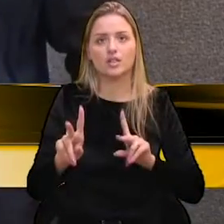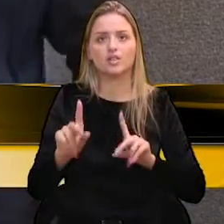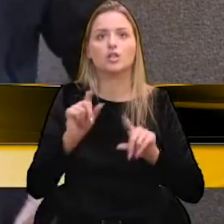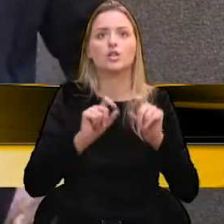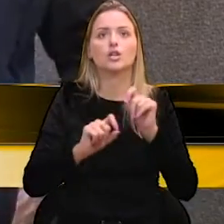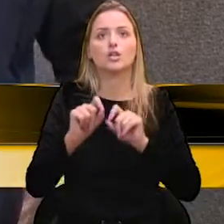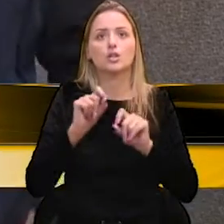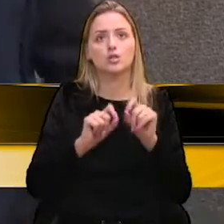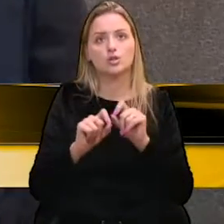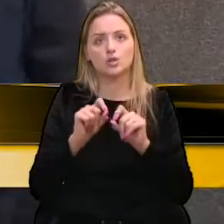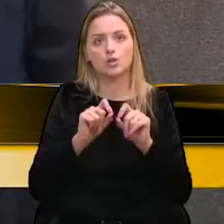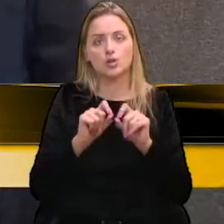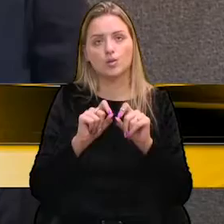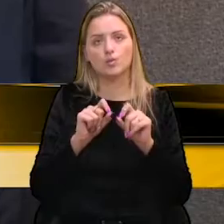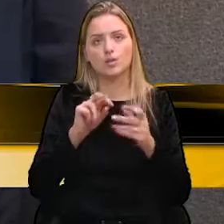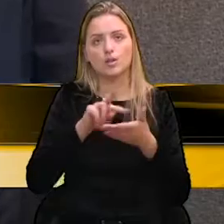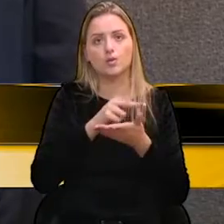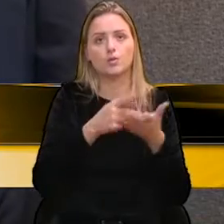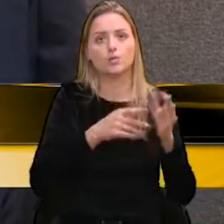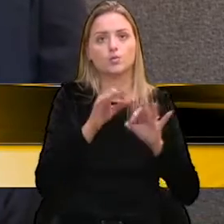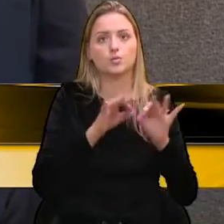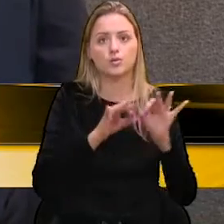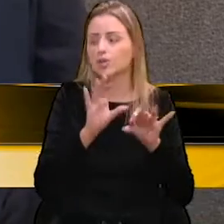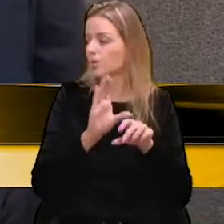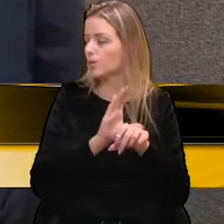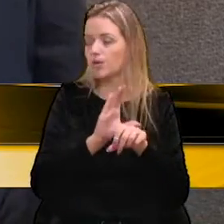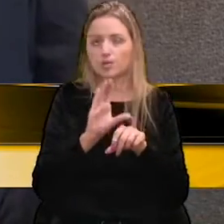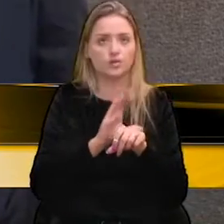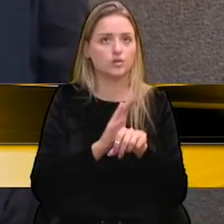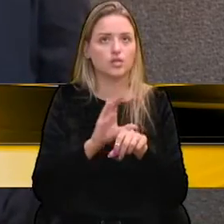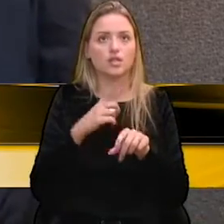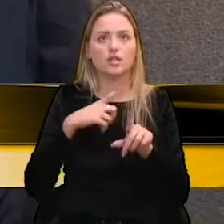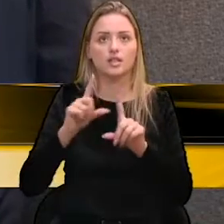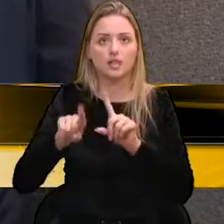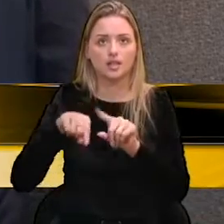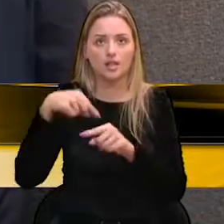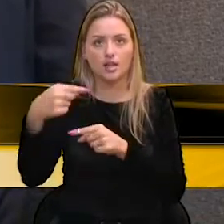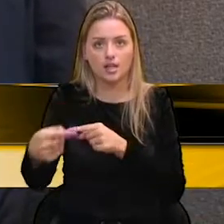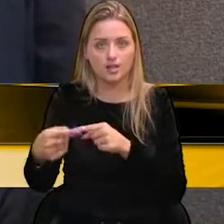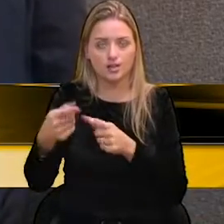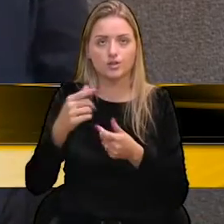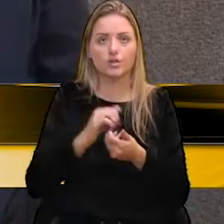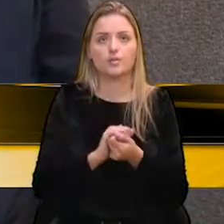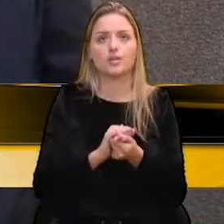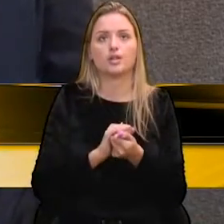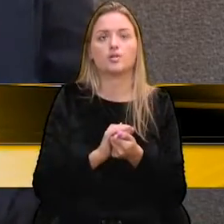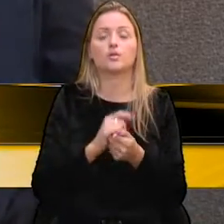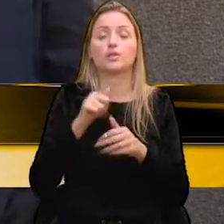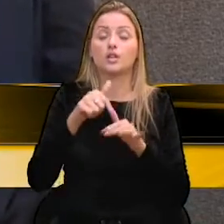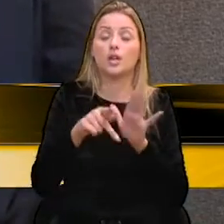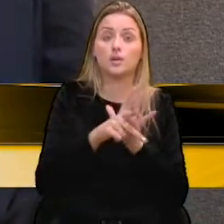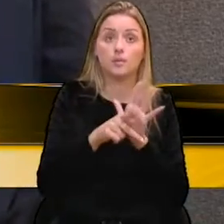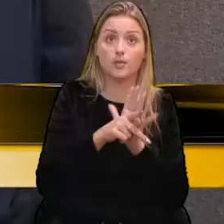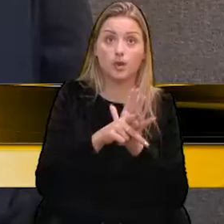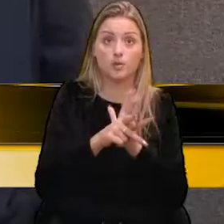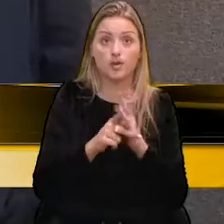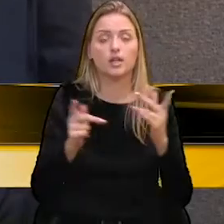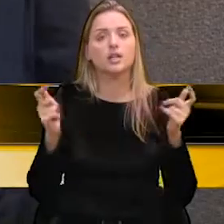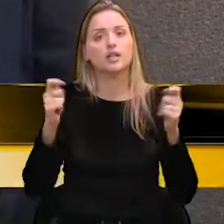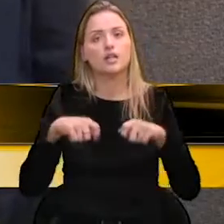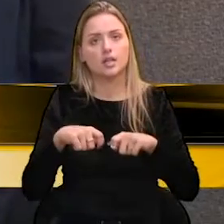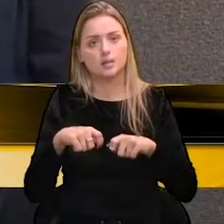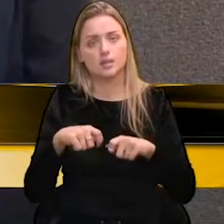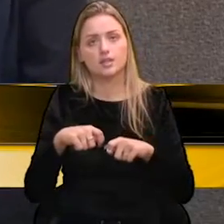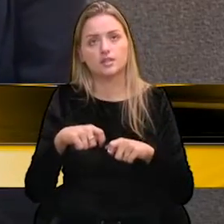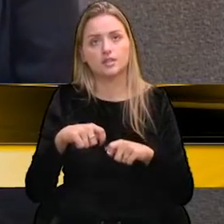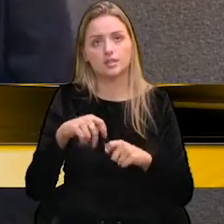dos aspectos dos chamados projetos inconstitucionais, né, com vício de origem, na medida em que é competente, teoricamente seria competência